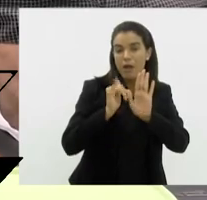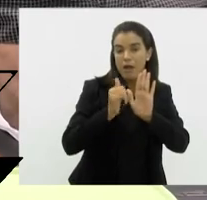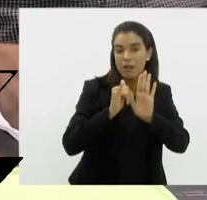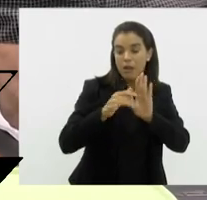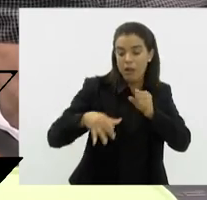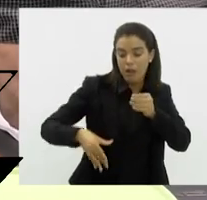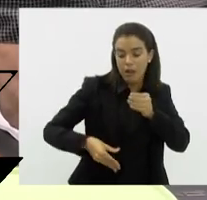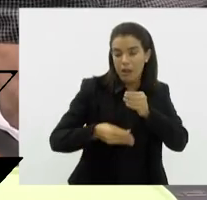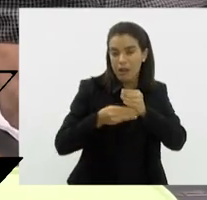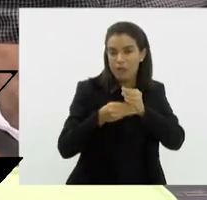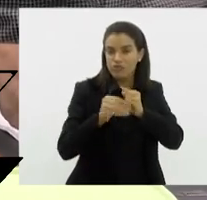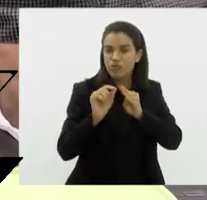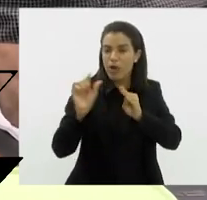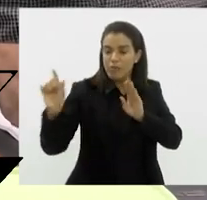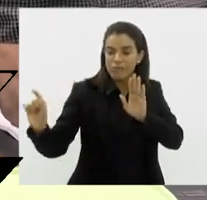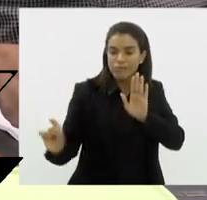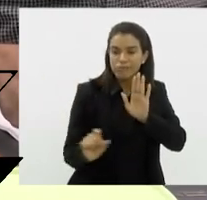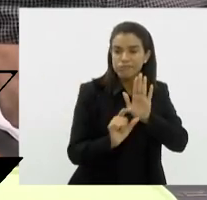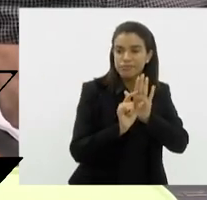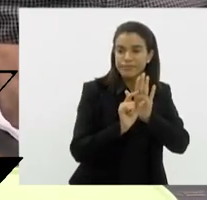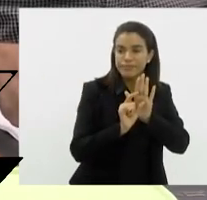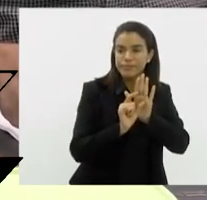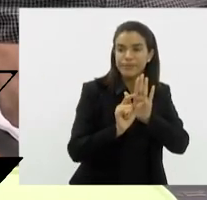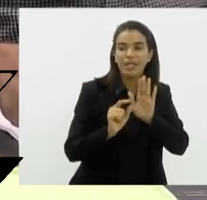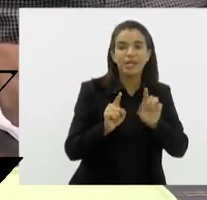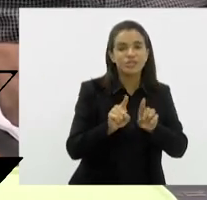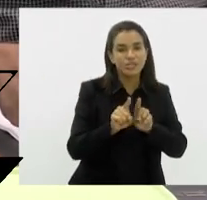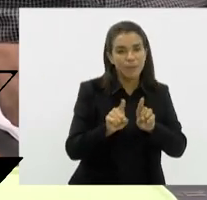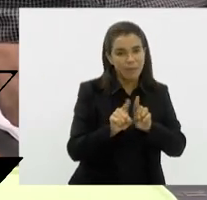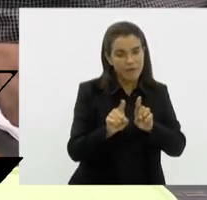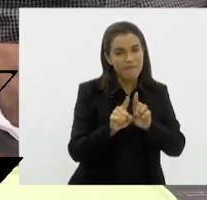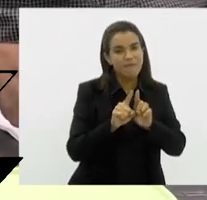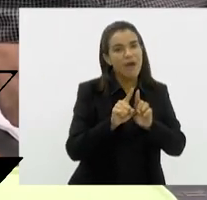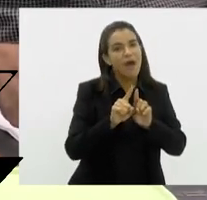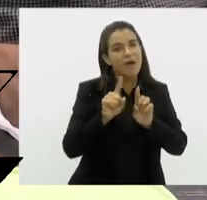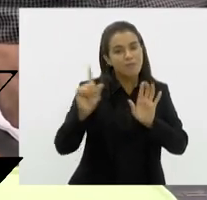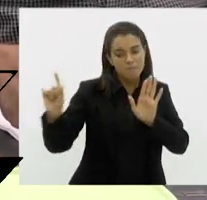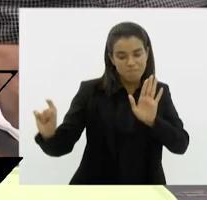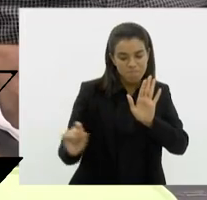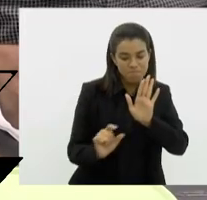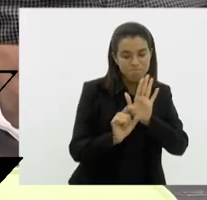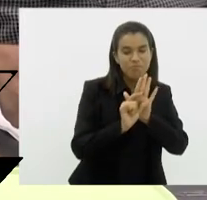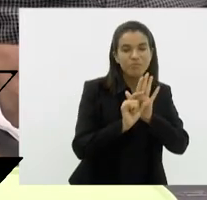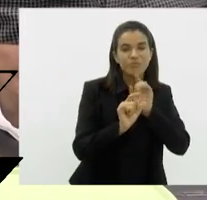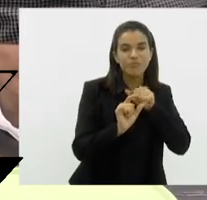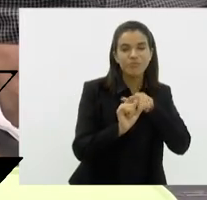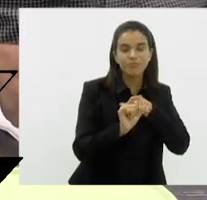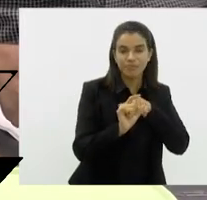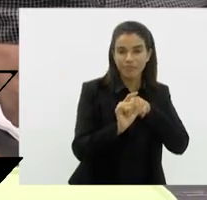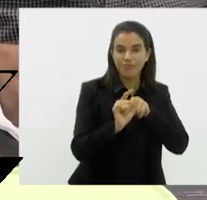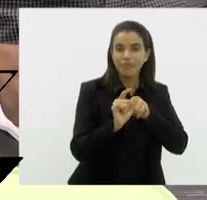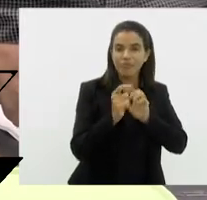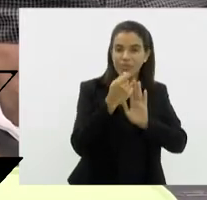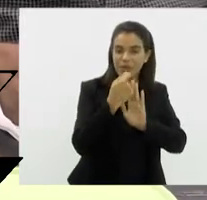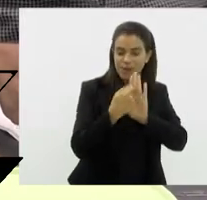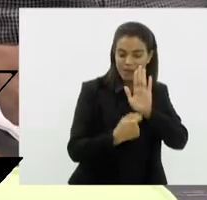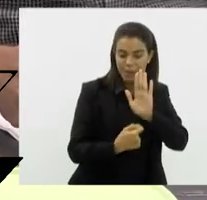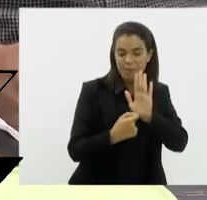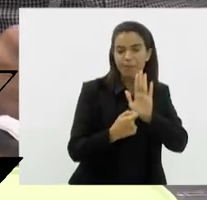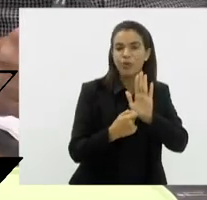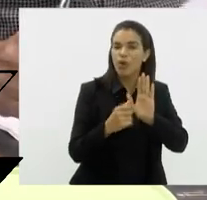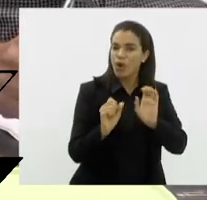acrescentar apenas esse dispositivo mostrando que a gente também vai aderir a essa cautela que diz que, tudo